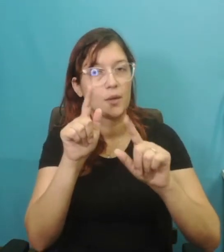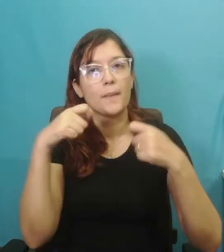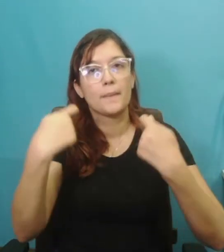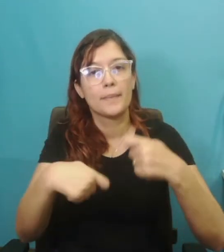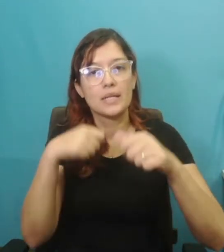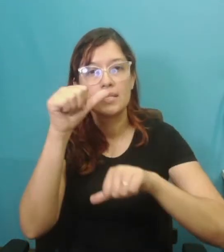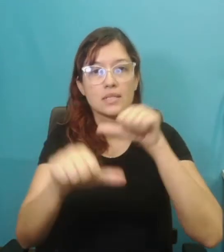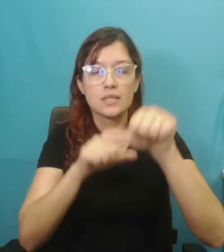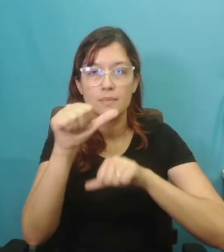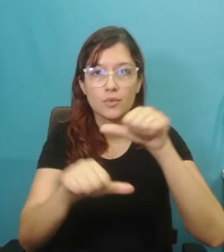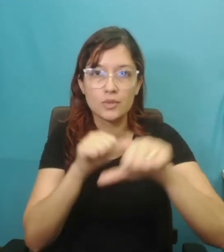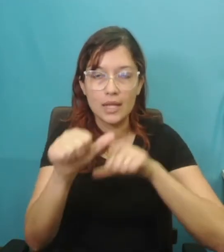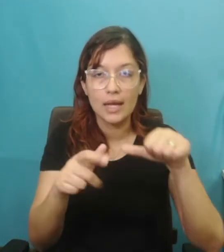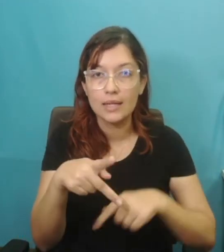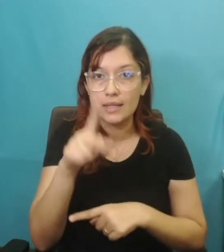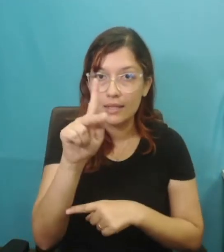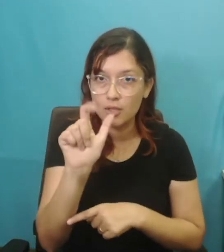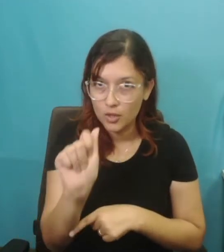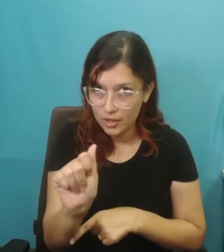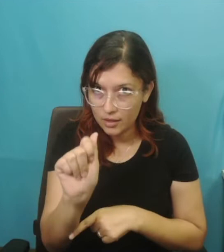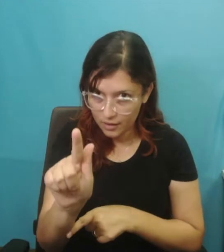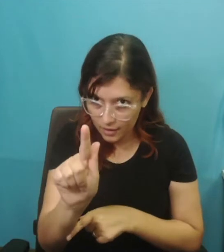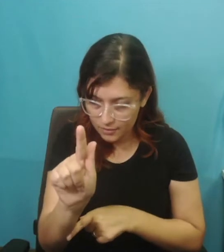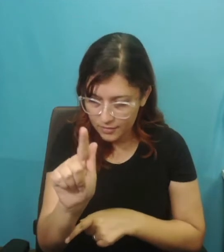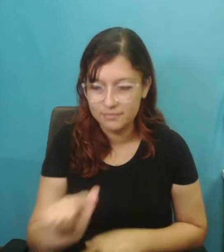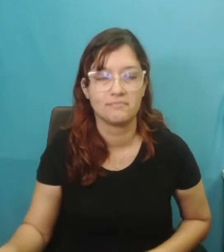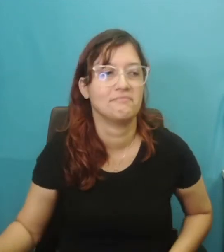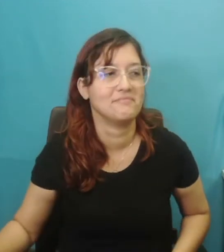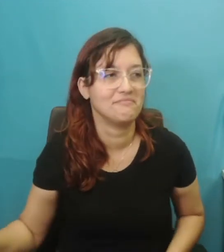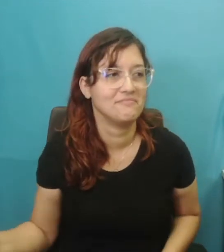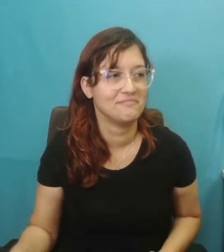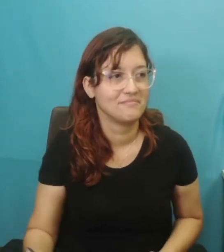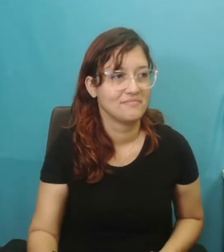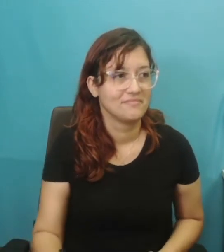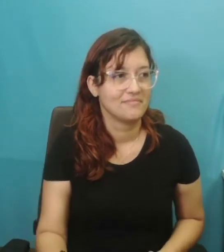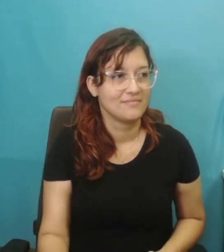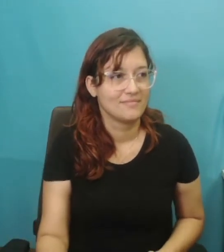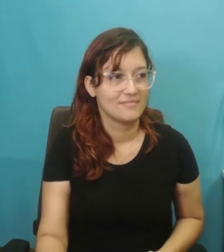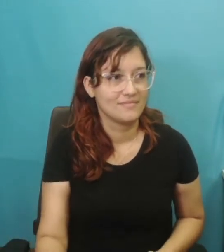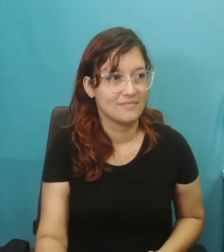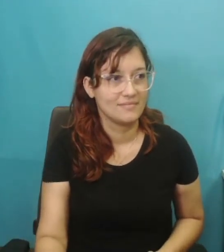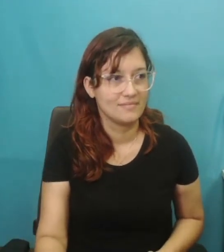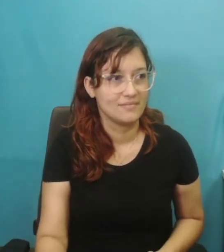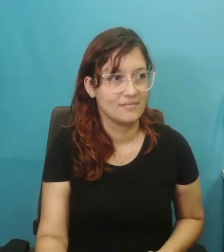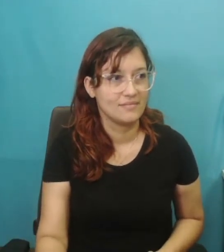não vamos usar gramas, vamos ter que mudar para quilogramas.